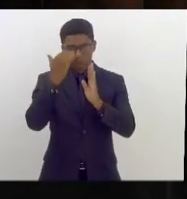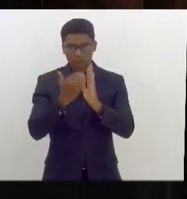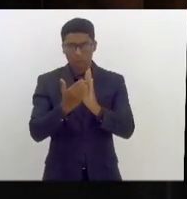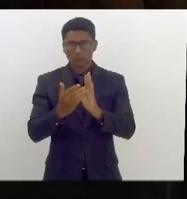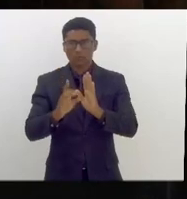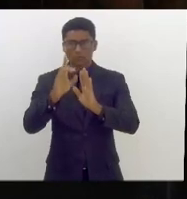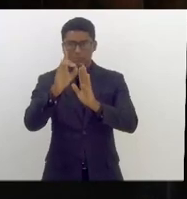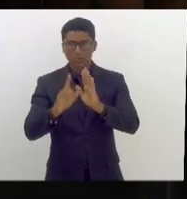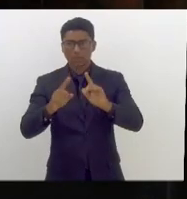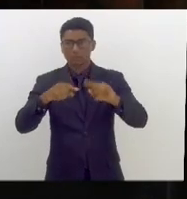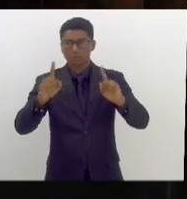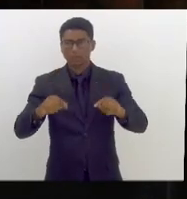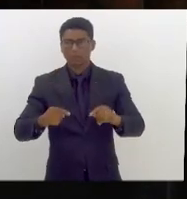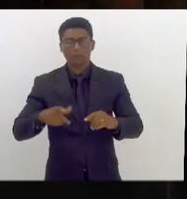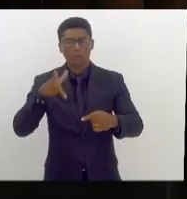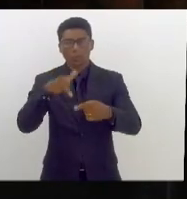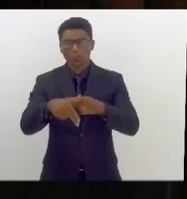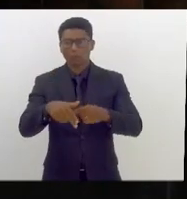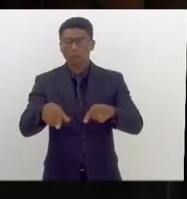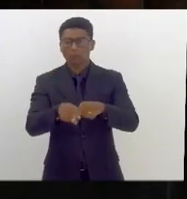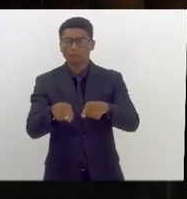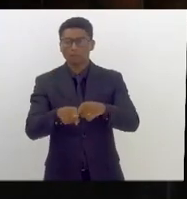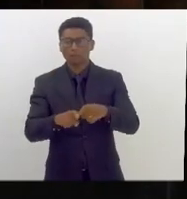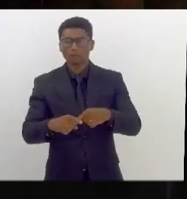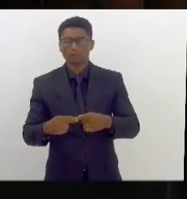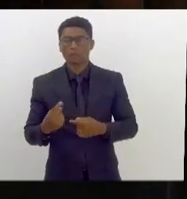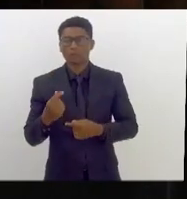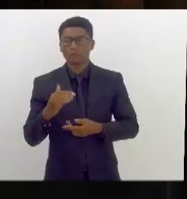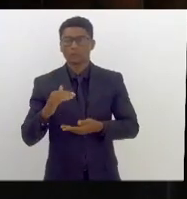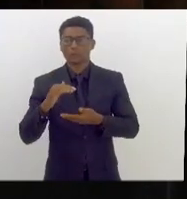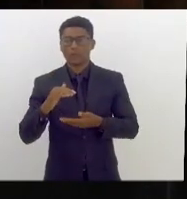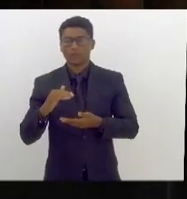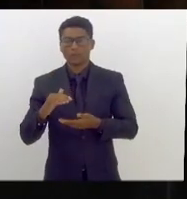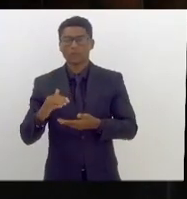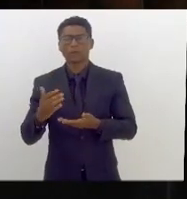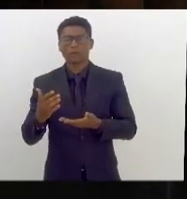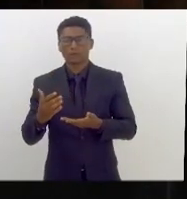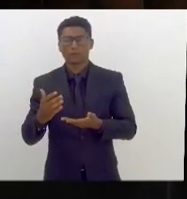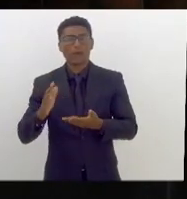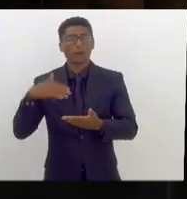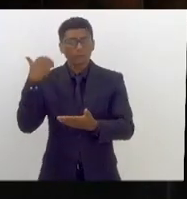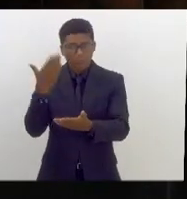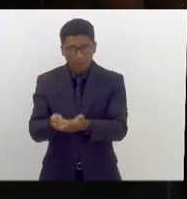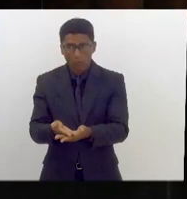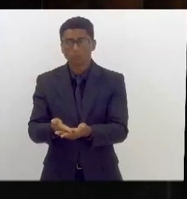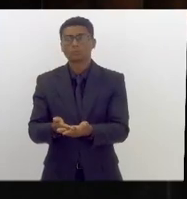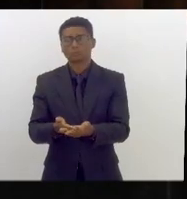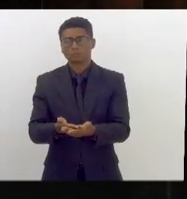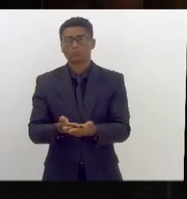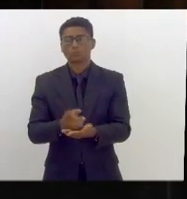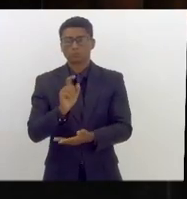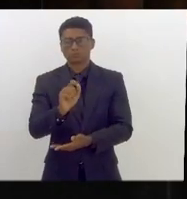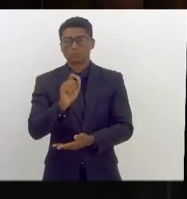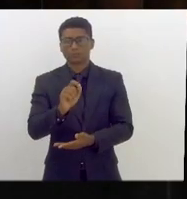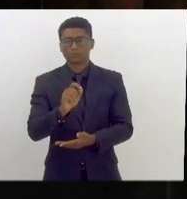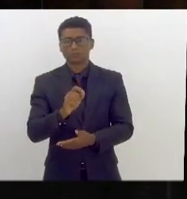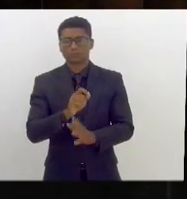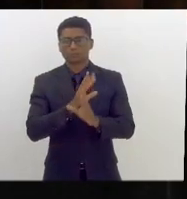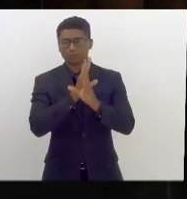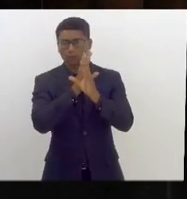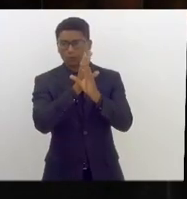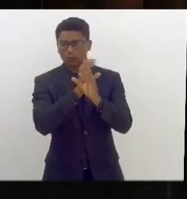servidores, contingenciou as suas verbas, consegue até os dias de hoje admitir que as suas contas